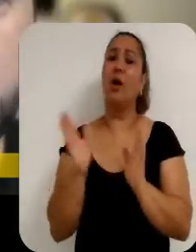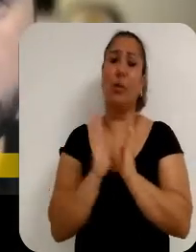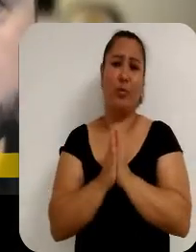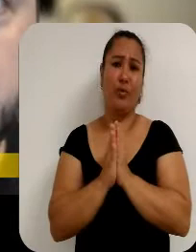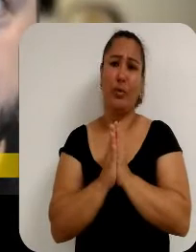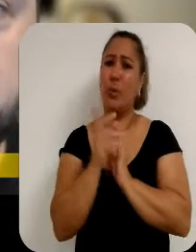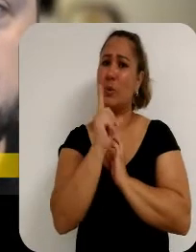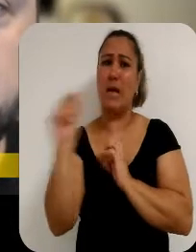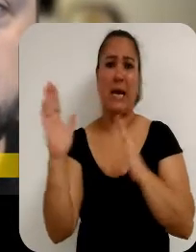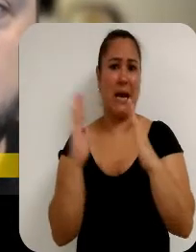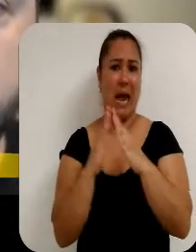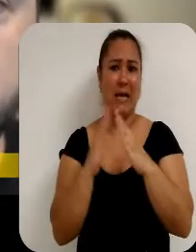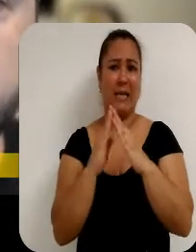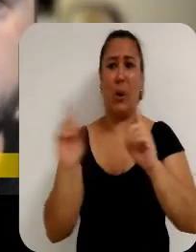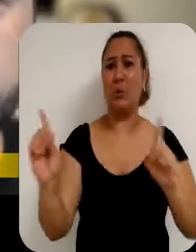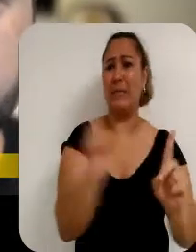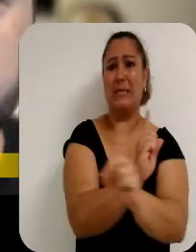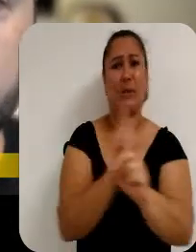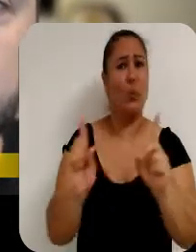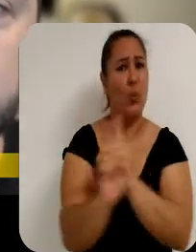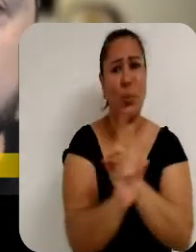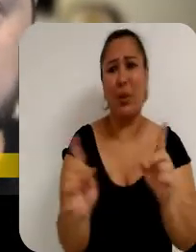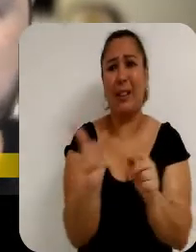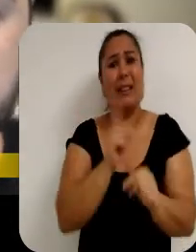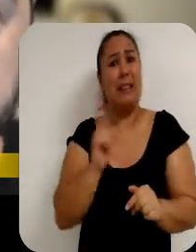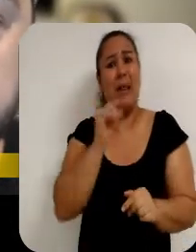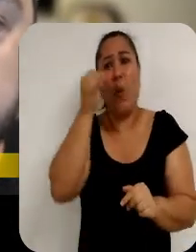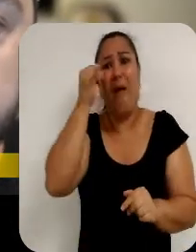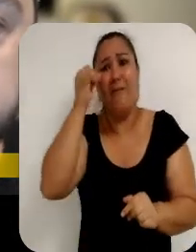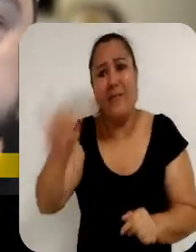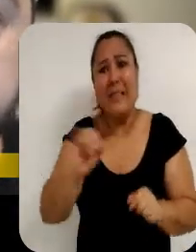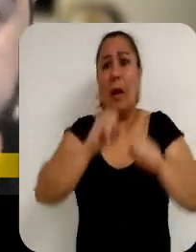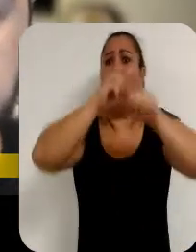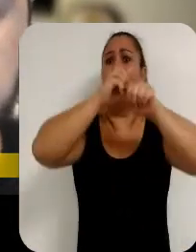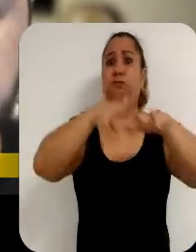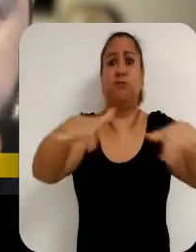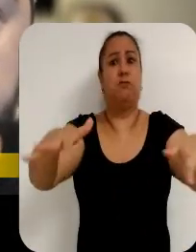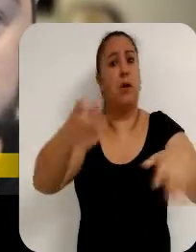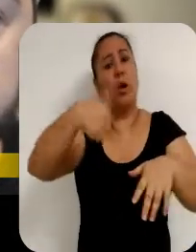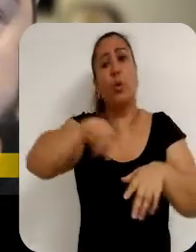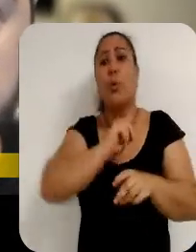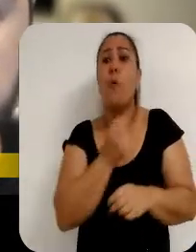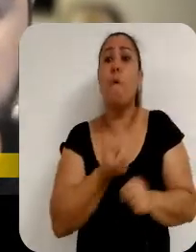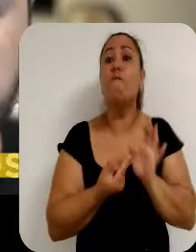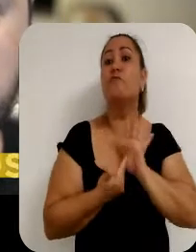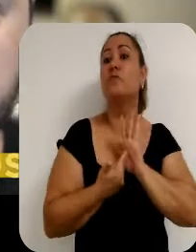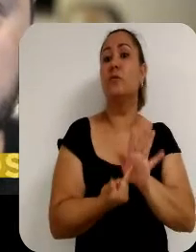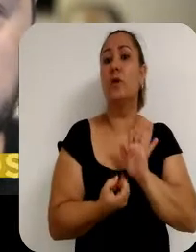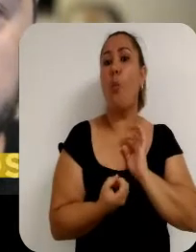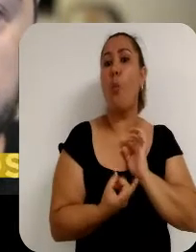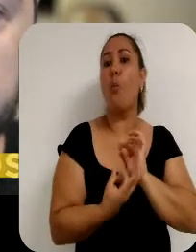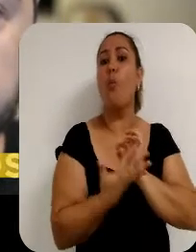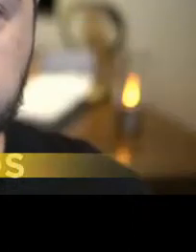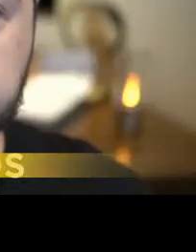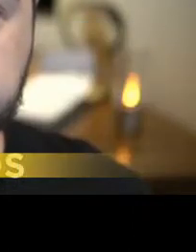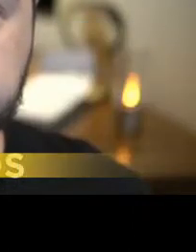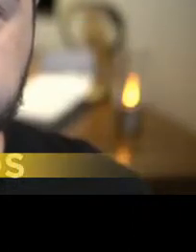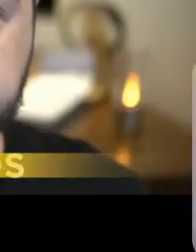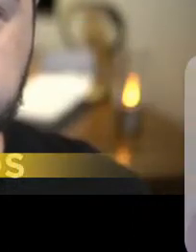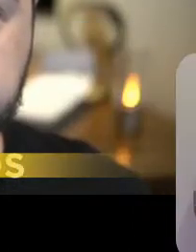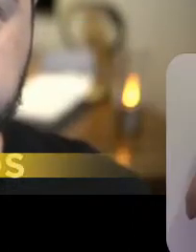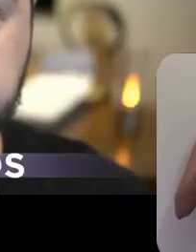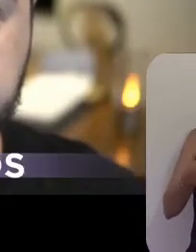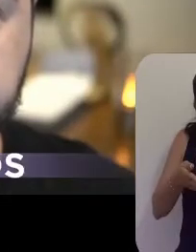Não dê chance para isso se espalhar. Eu nem estou entrando nos números aqui entre...